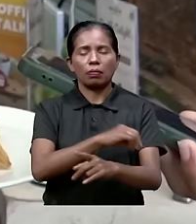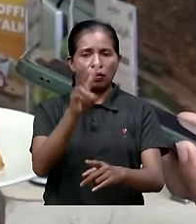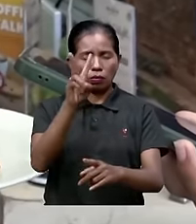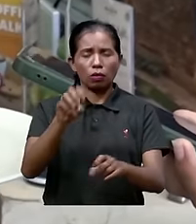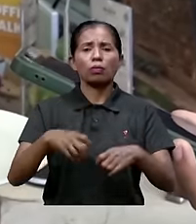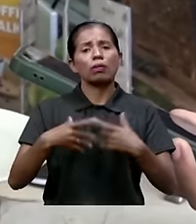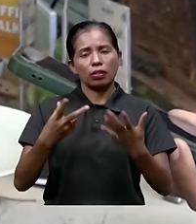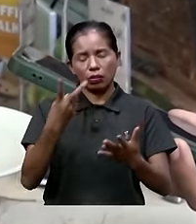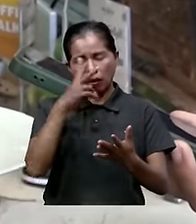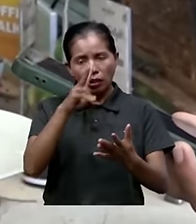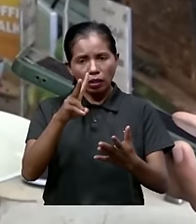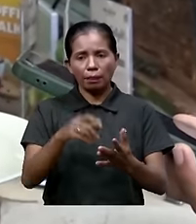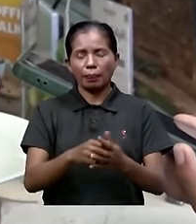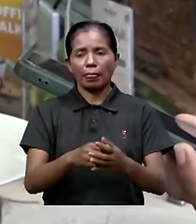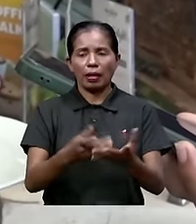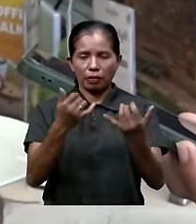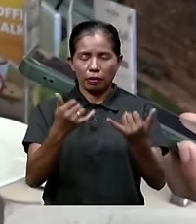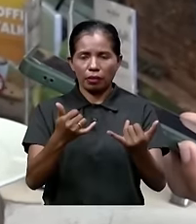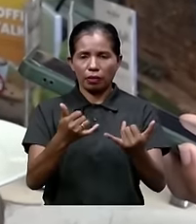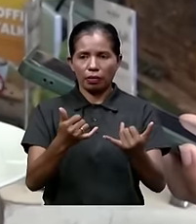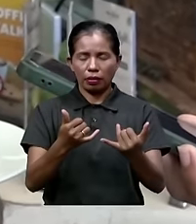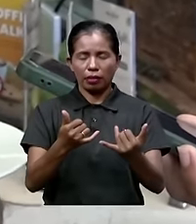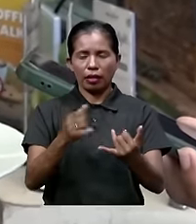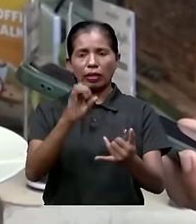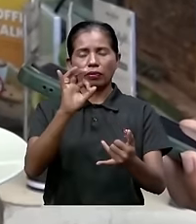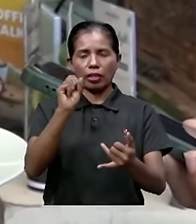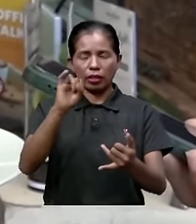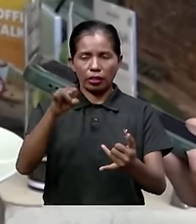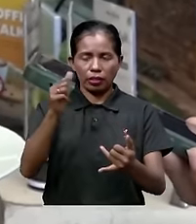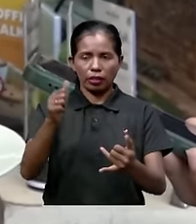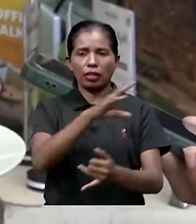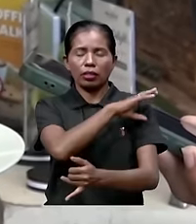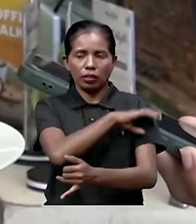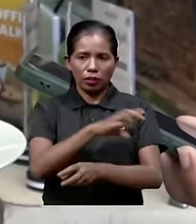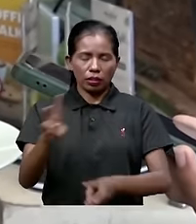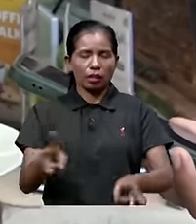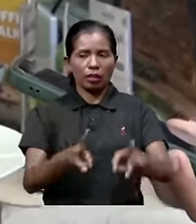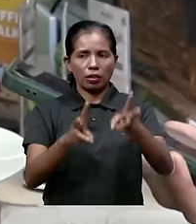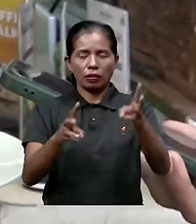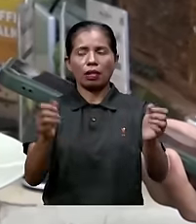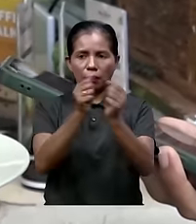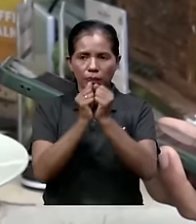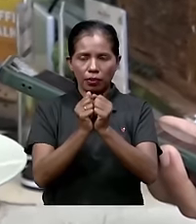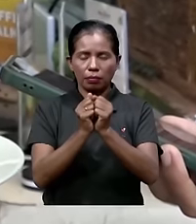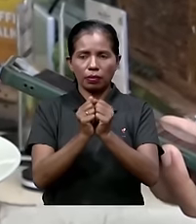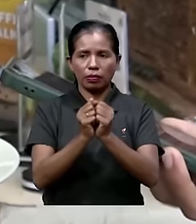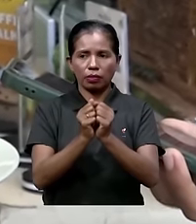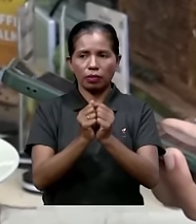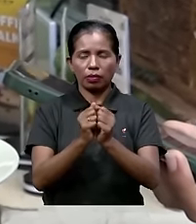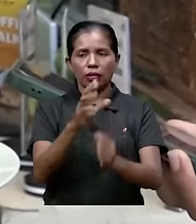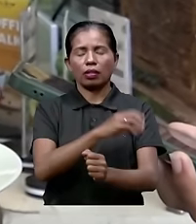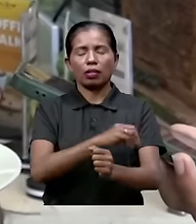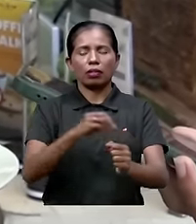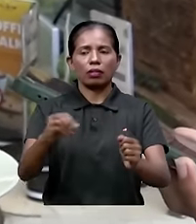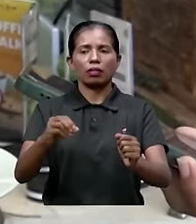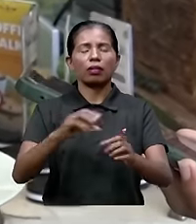atuare no resolve. Agora dadau a IFESA ia dalang ona, a segurança ia dalang ona, a hamuto com parte regulação